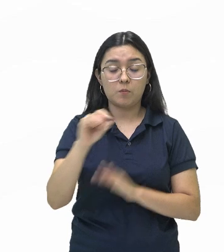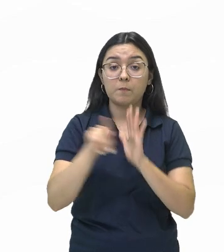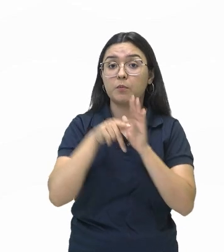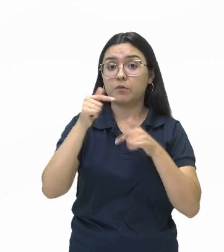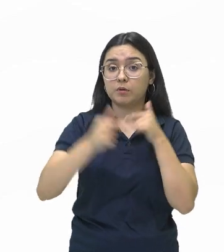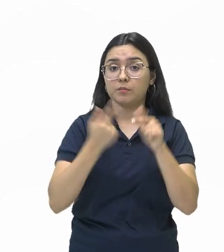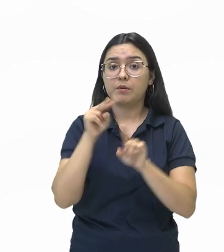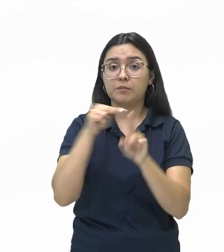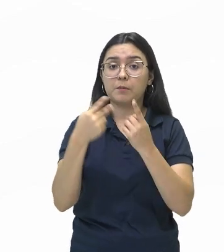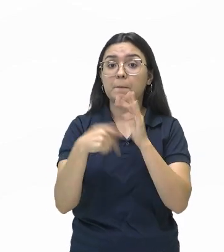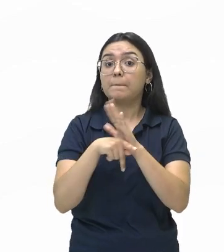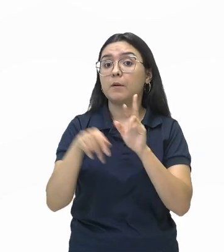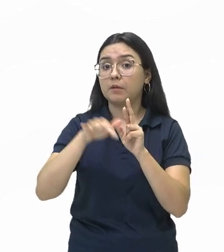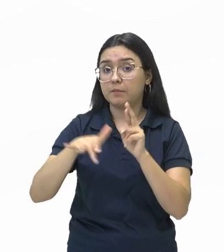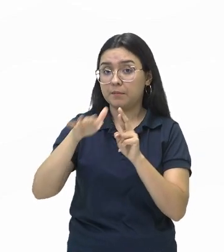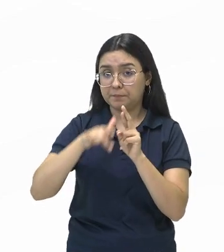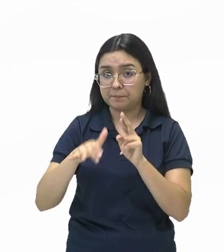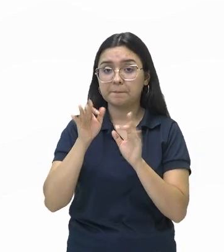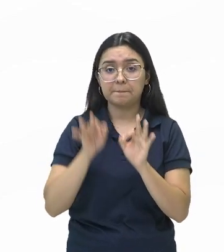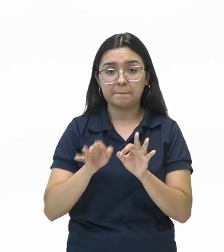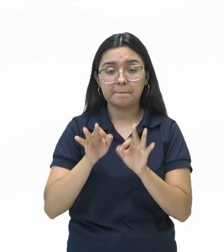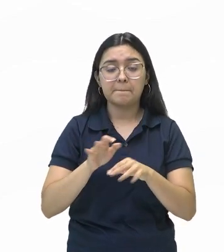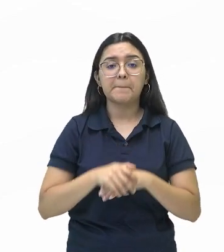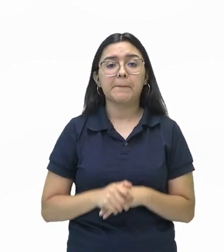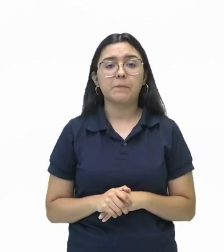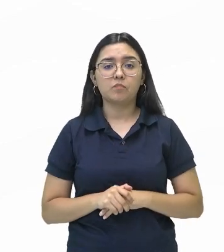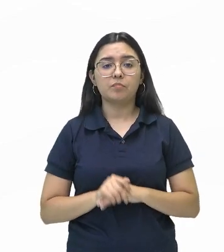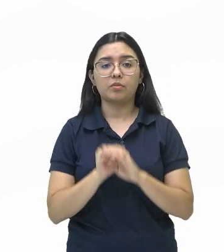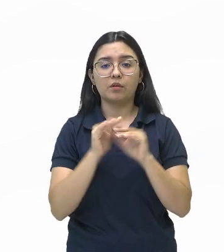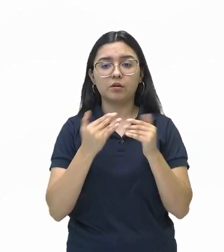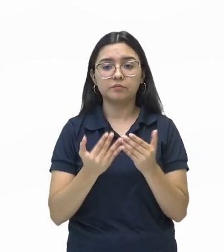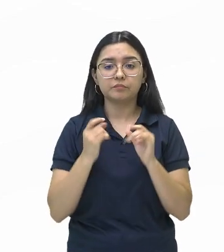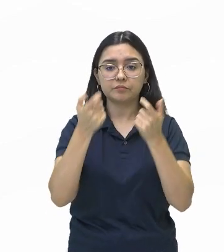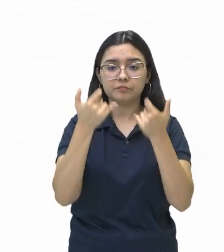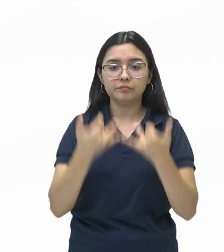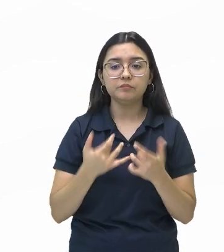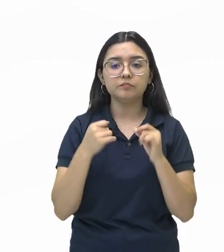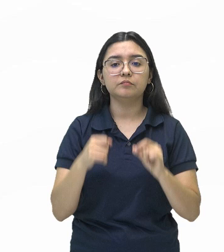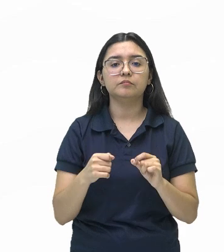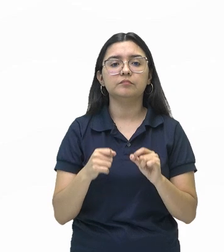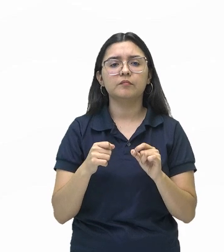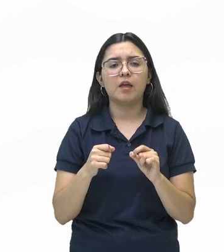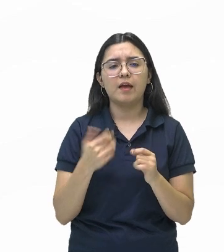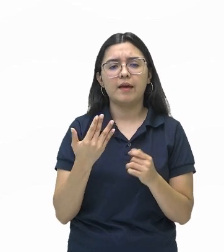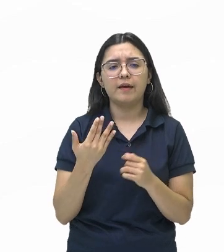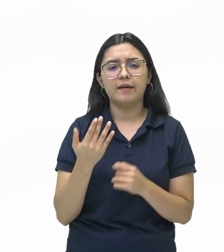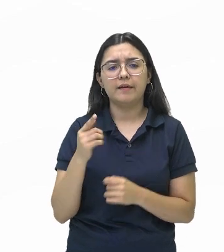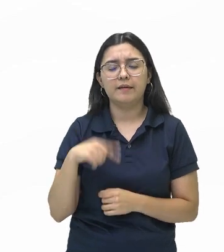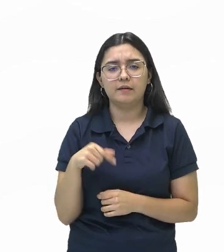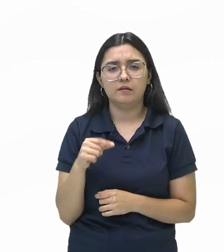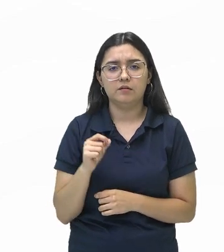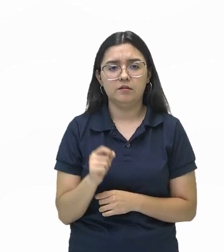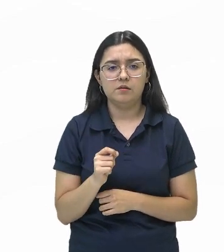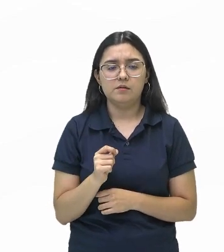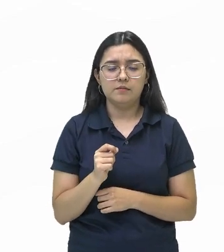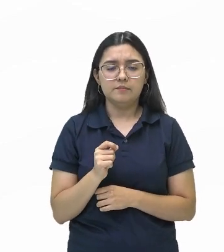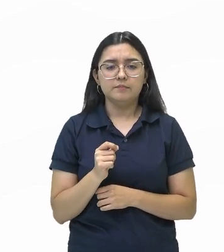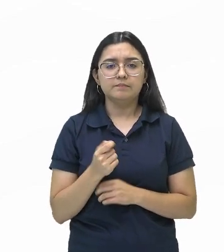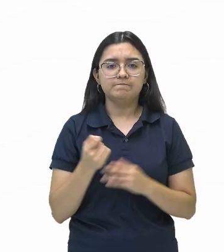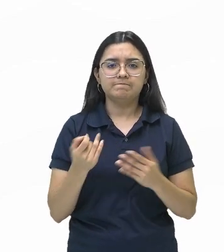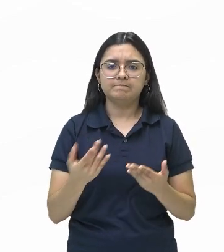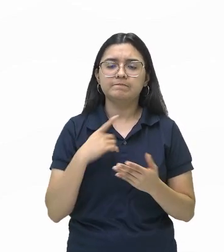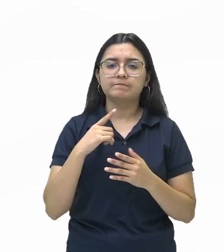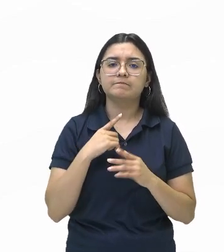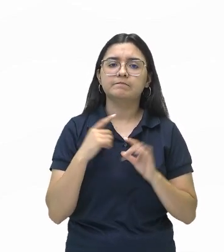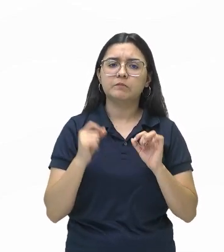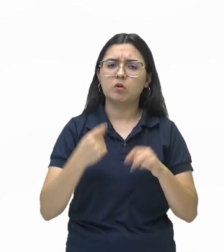Dentro da perspectiva do ribeirinho, vejam bem, nós estamos falando aqui, né? É até uma coisa assim, né, espetacular